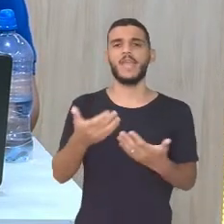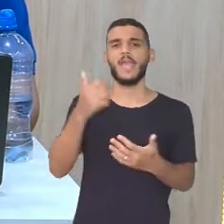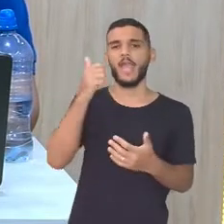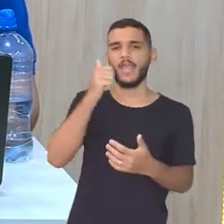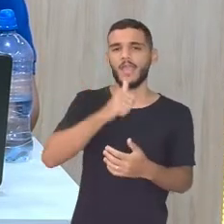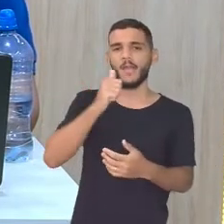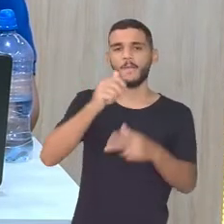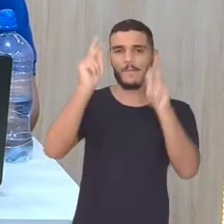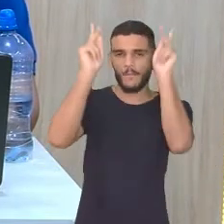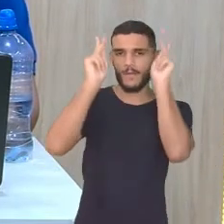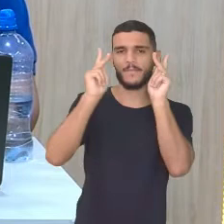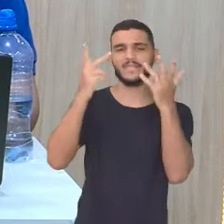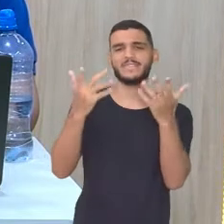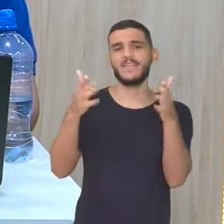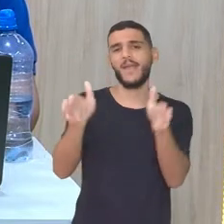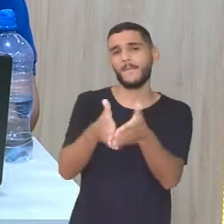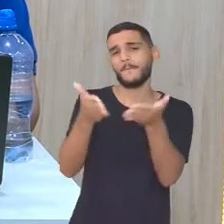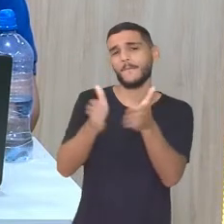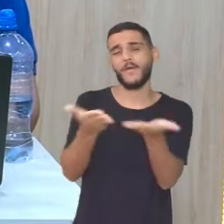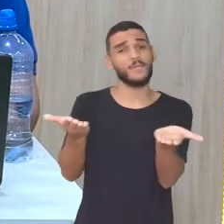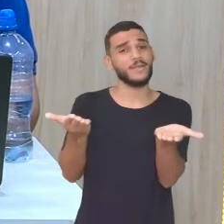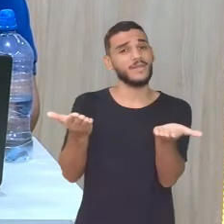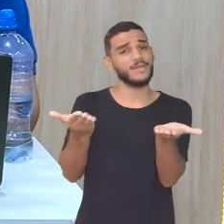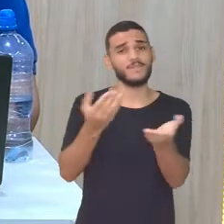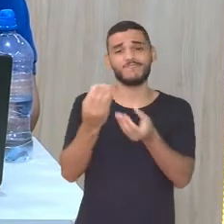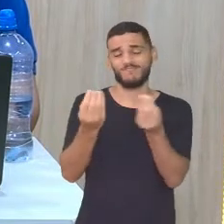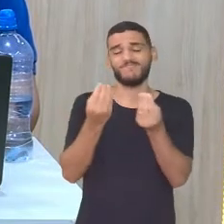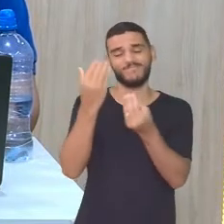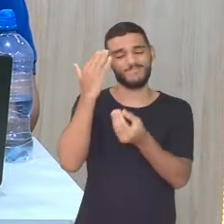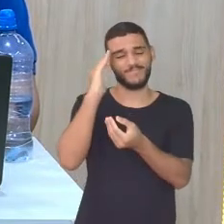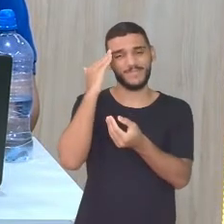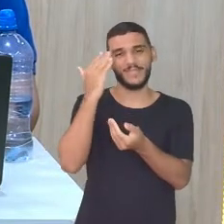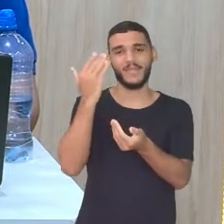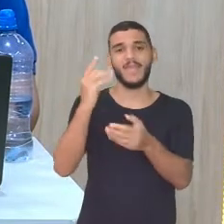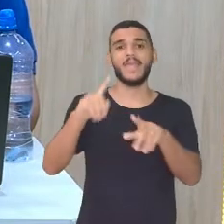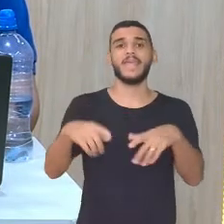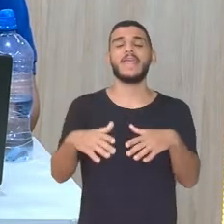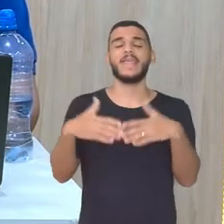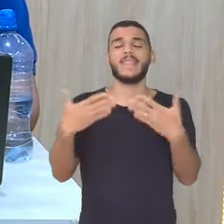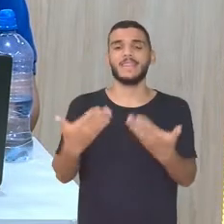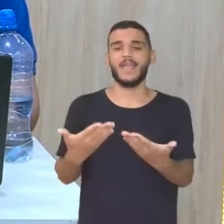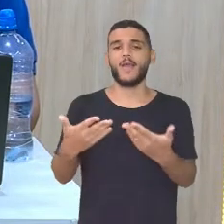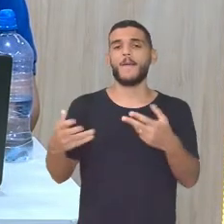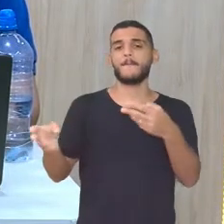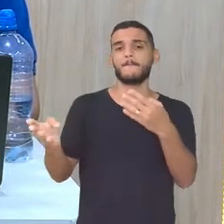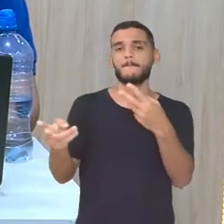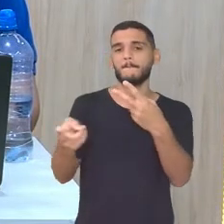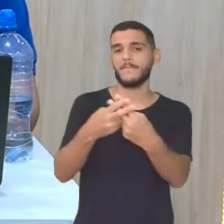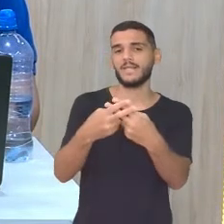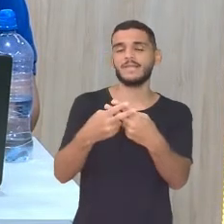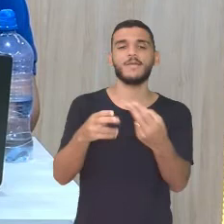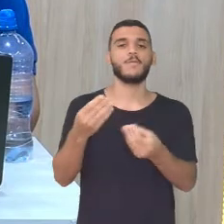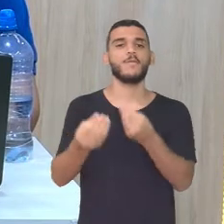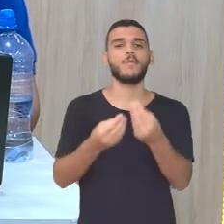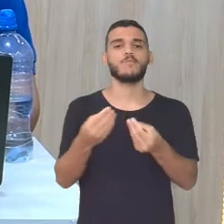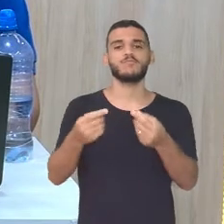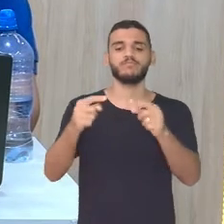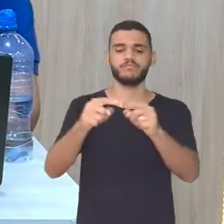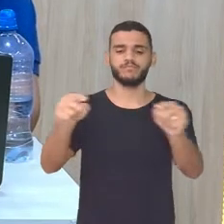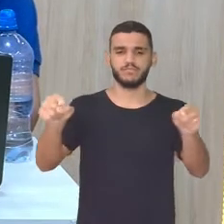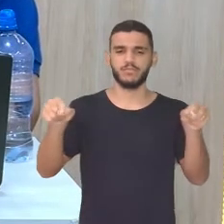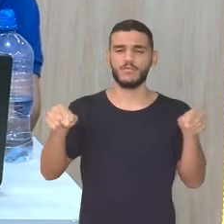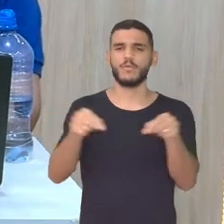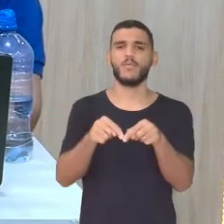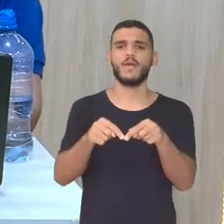né? Desse movimento de riqueza. Então ele a aprisionou num quarto aparentemente extremamente